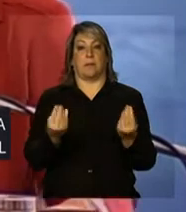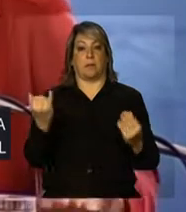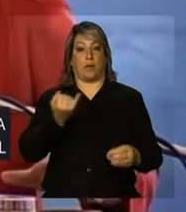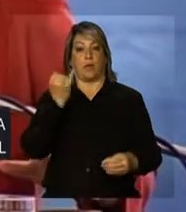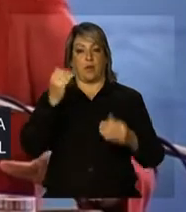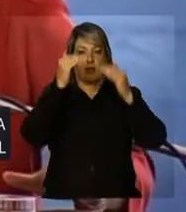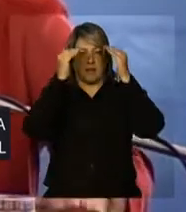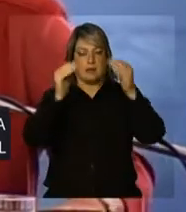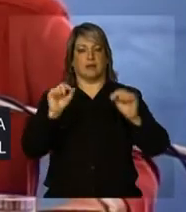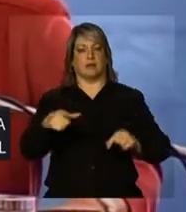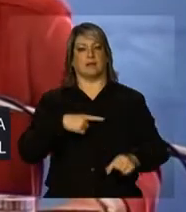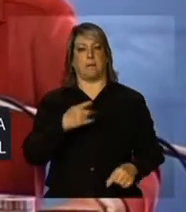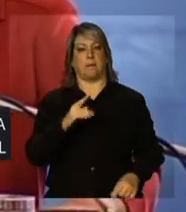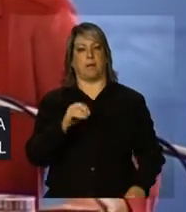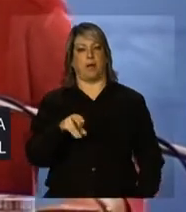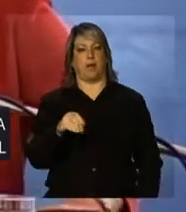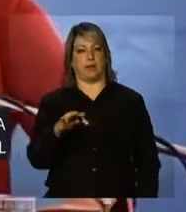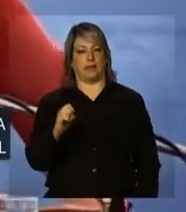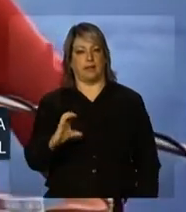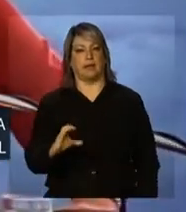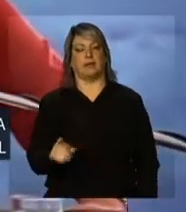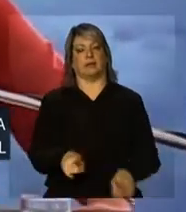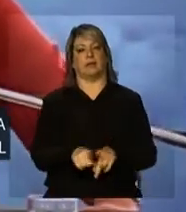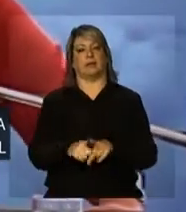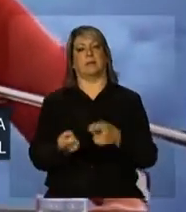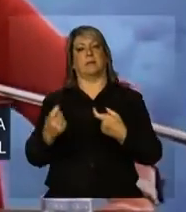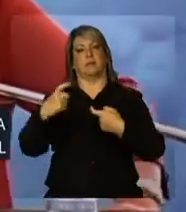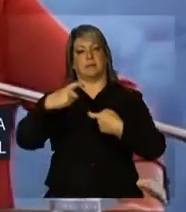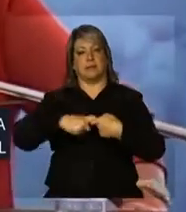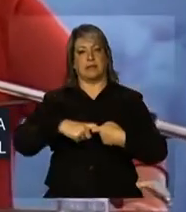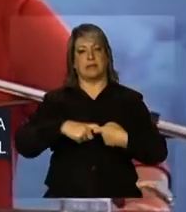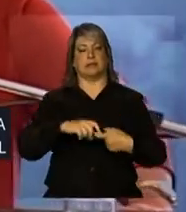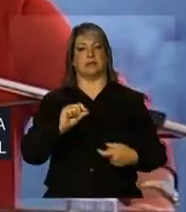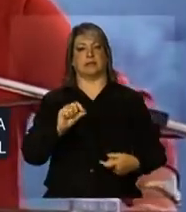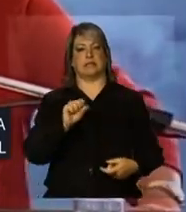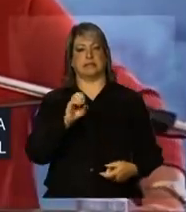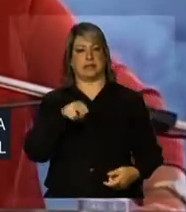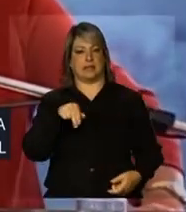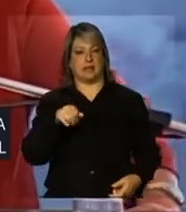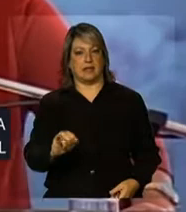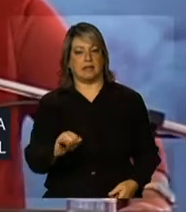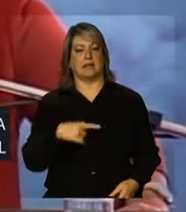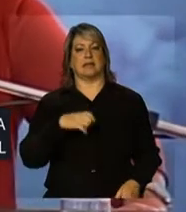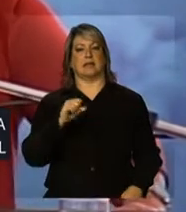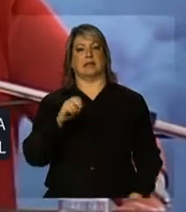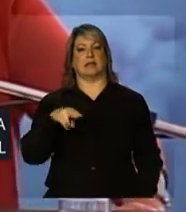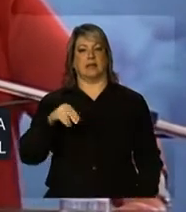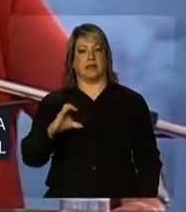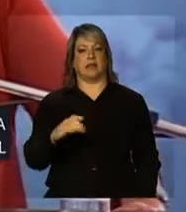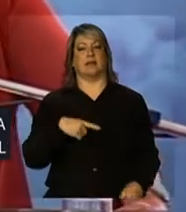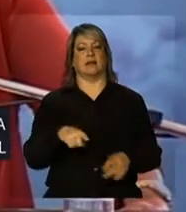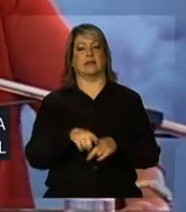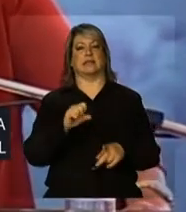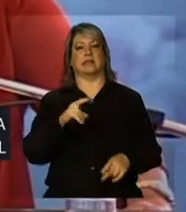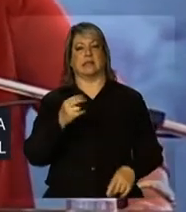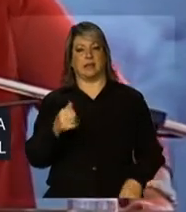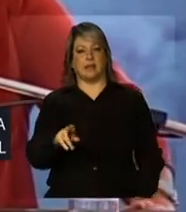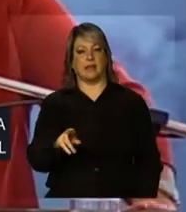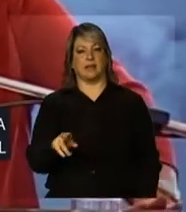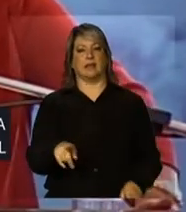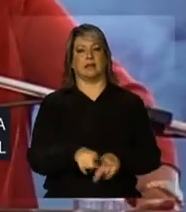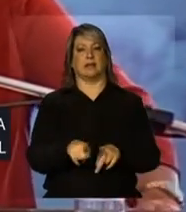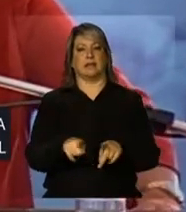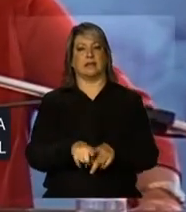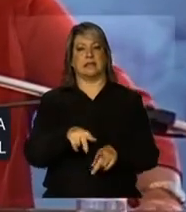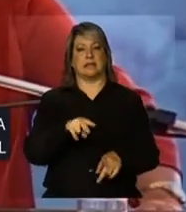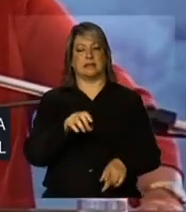importância para o Pronatec em parceria com Senai o Senac o senar e